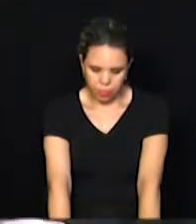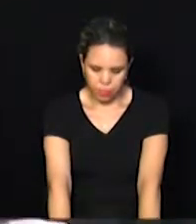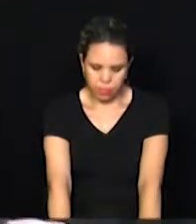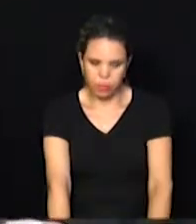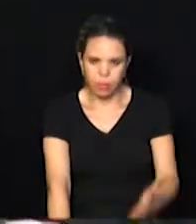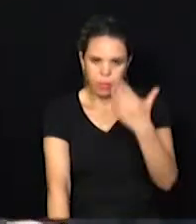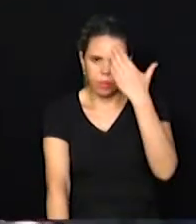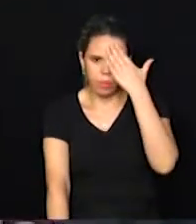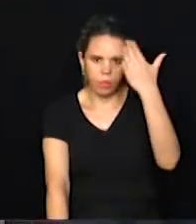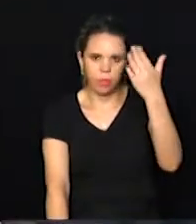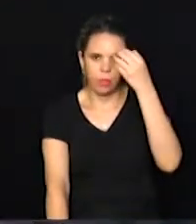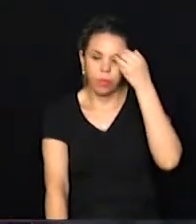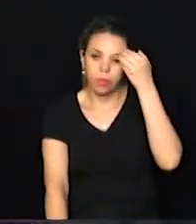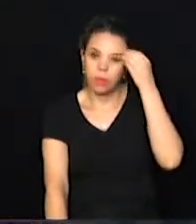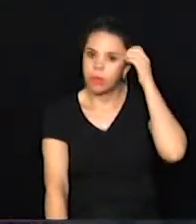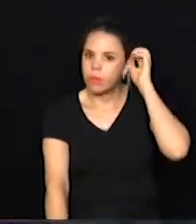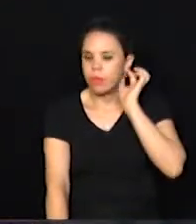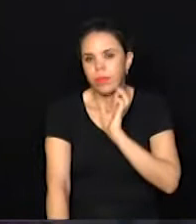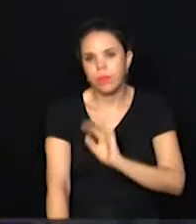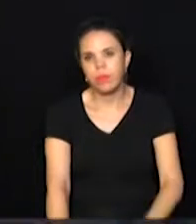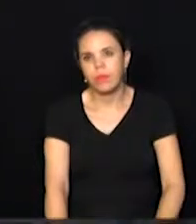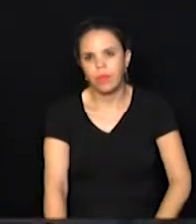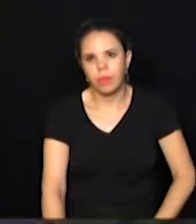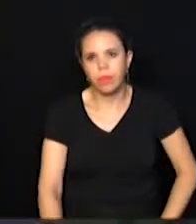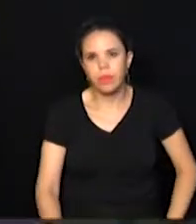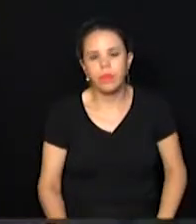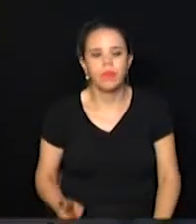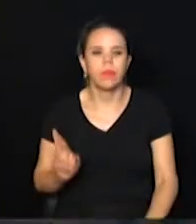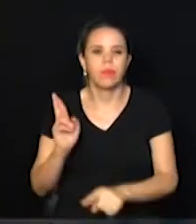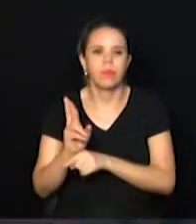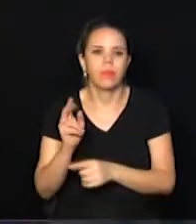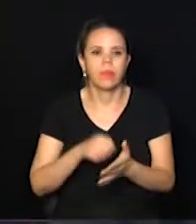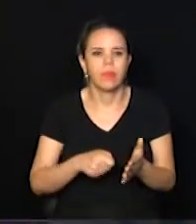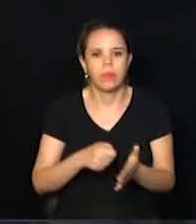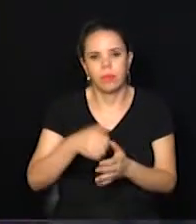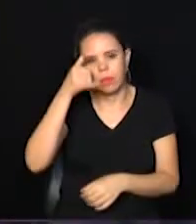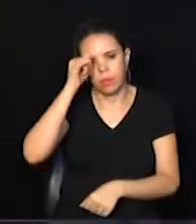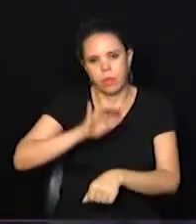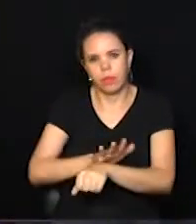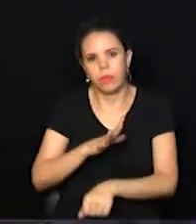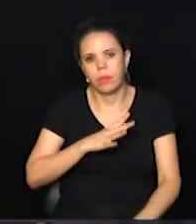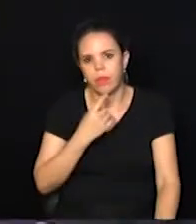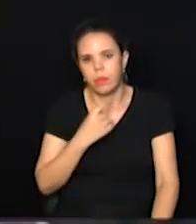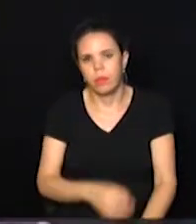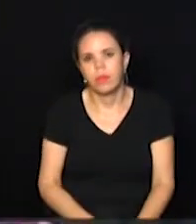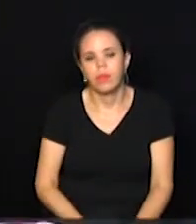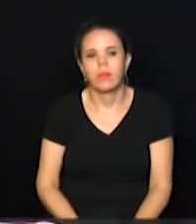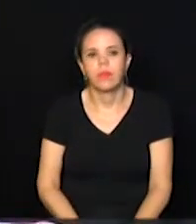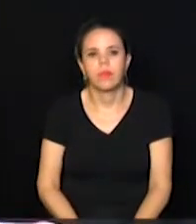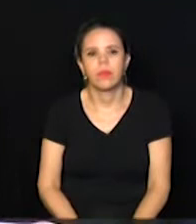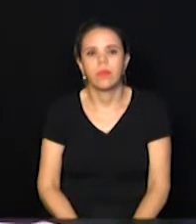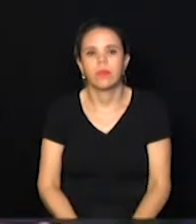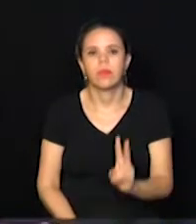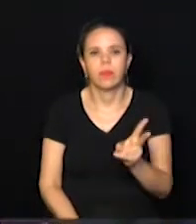Muitíssimo obrigada, Tiãozinho. Uma referência na luta do combate ao racismo aqui no município de Campinas. É sempre